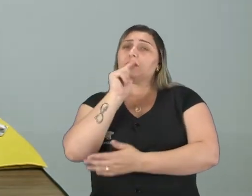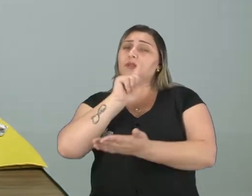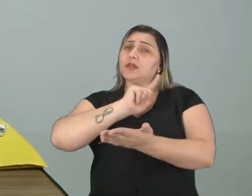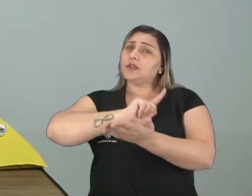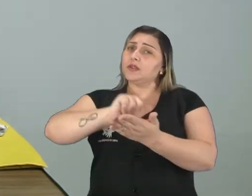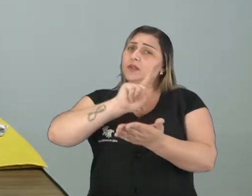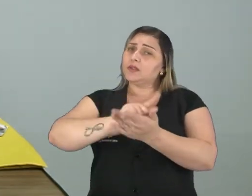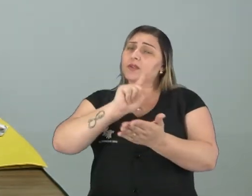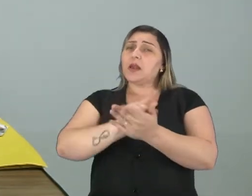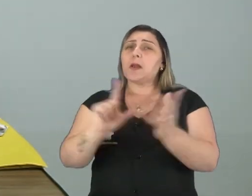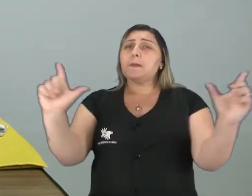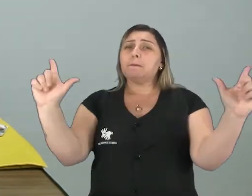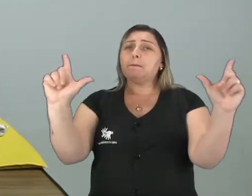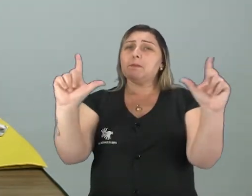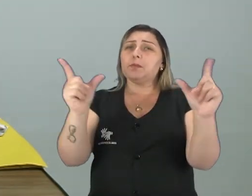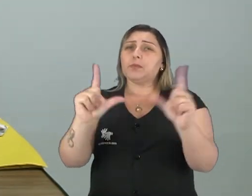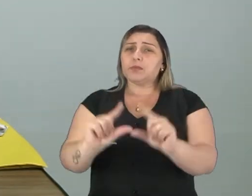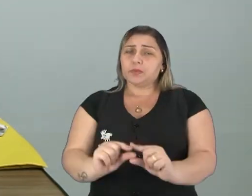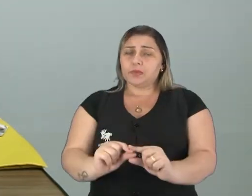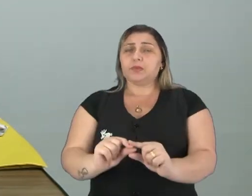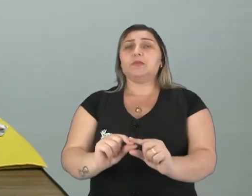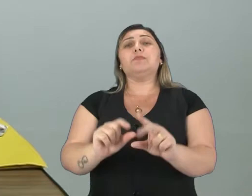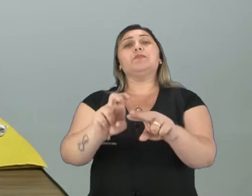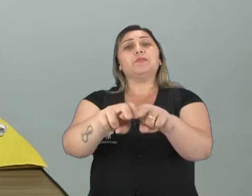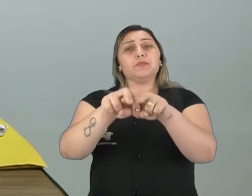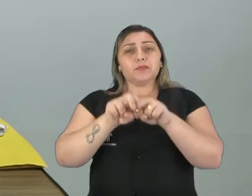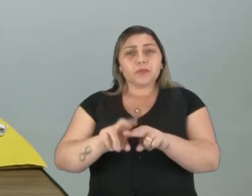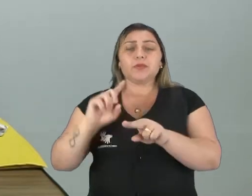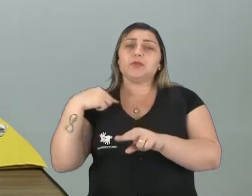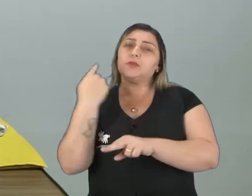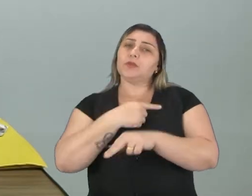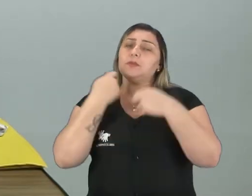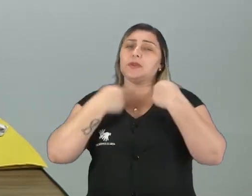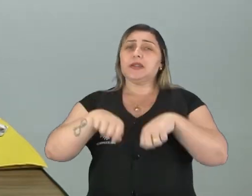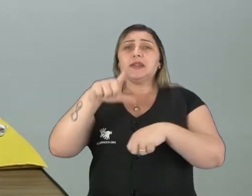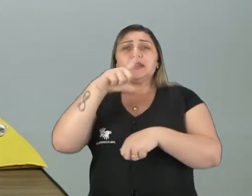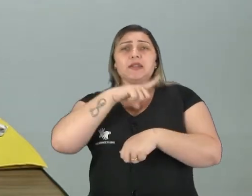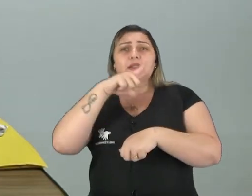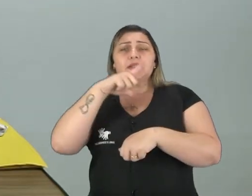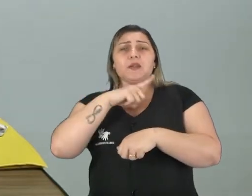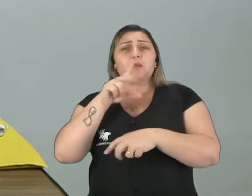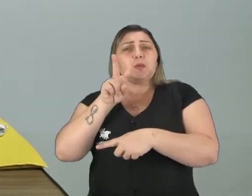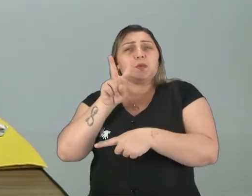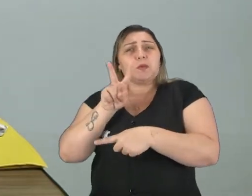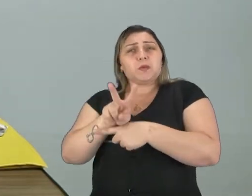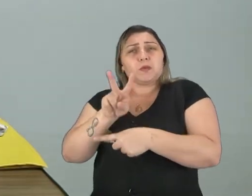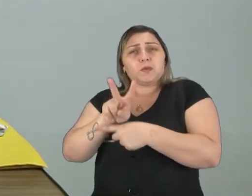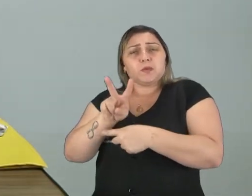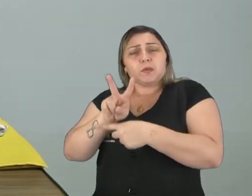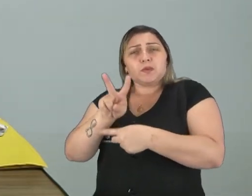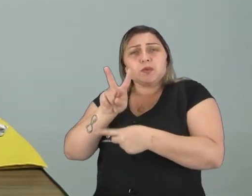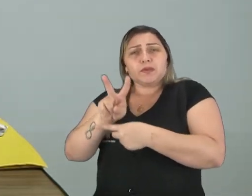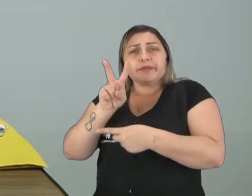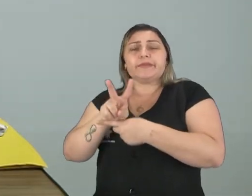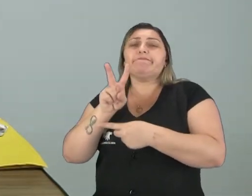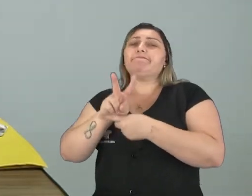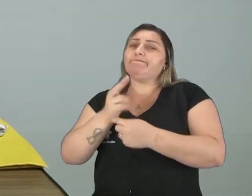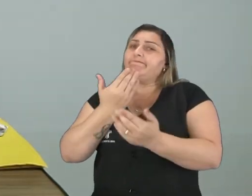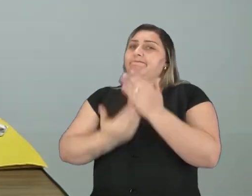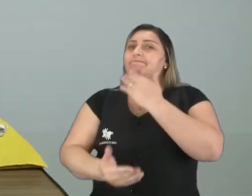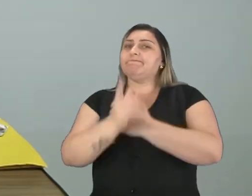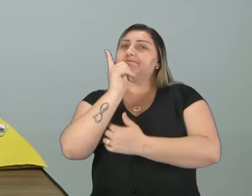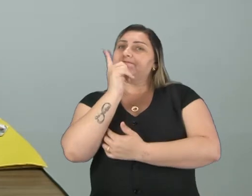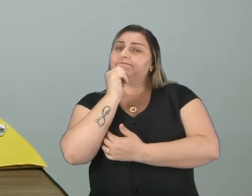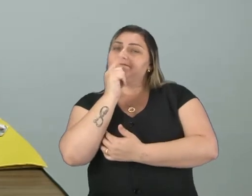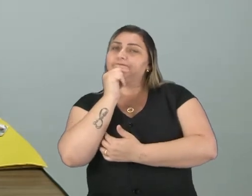Ela é bem menor, por essa razão que nós temos que ter todo esse cuidado para não desperdiçar